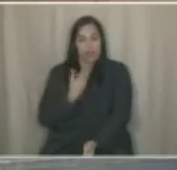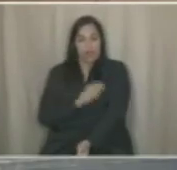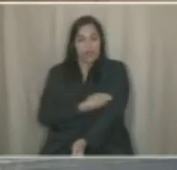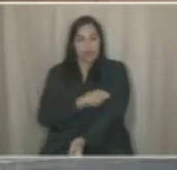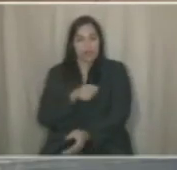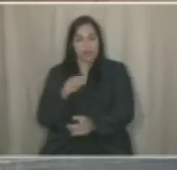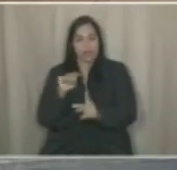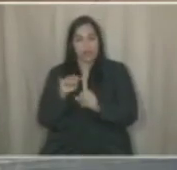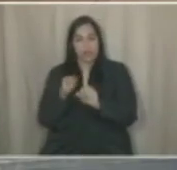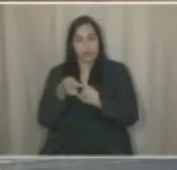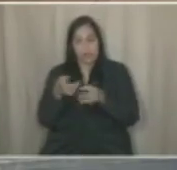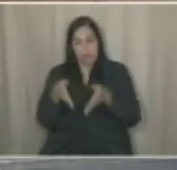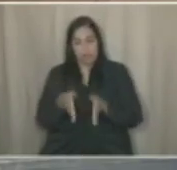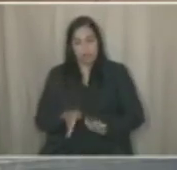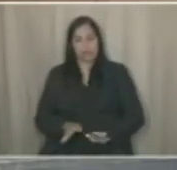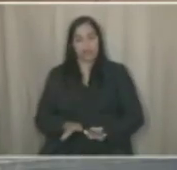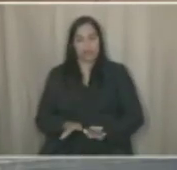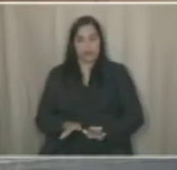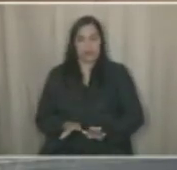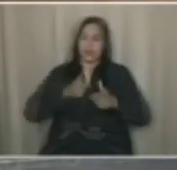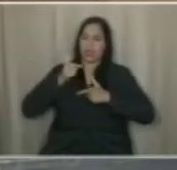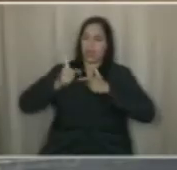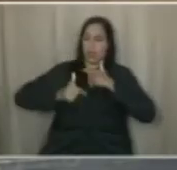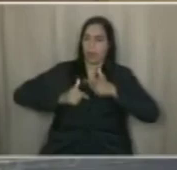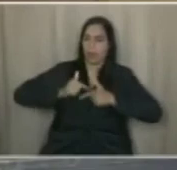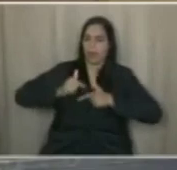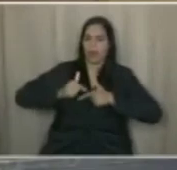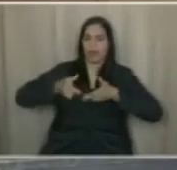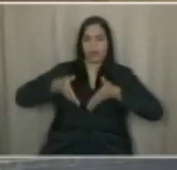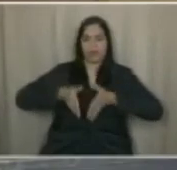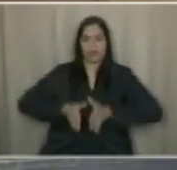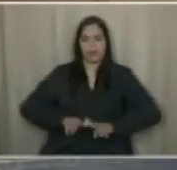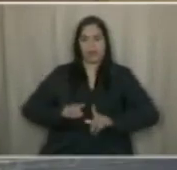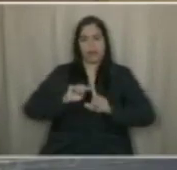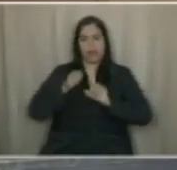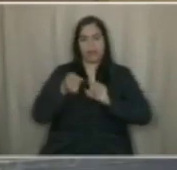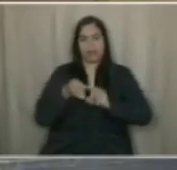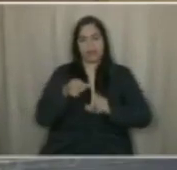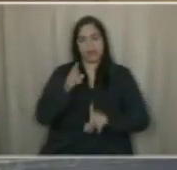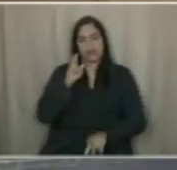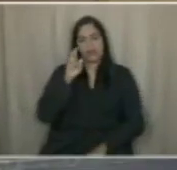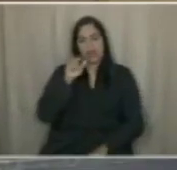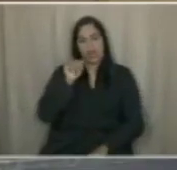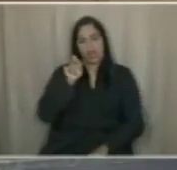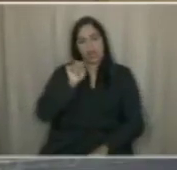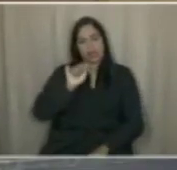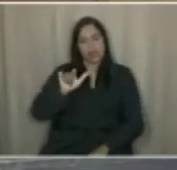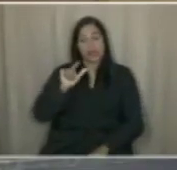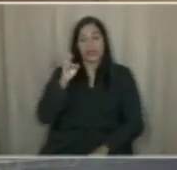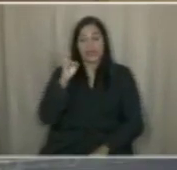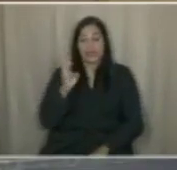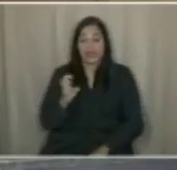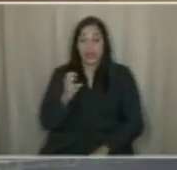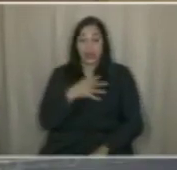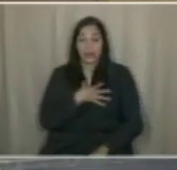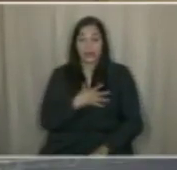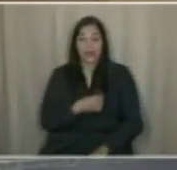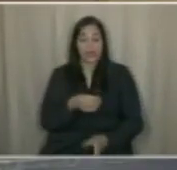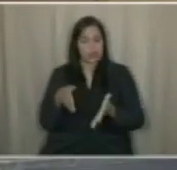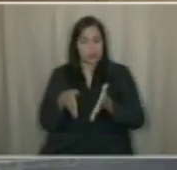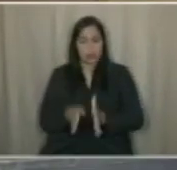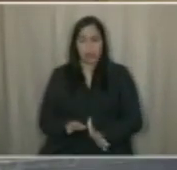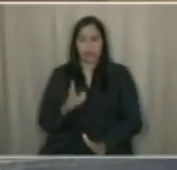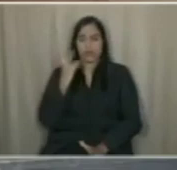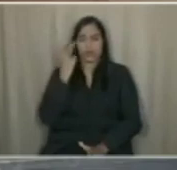hospitais privados, mas não é feito no público. Esse caso, como eu falei da Raquel, ela já tinha tido 5 filhos de parto normal.